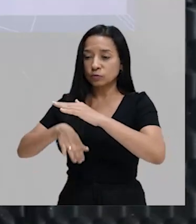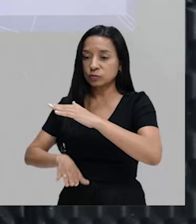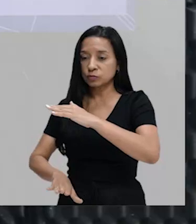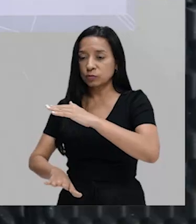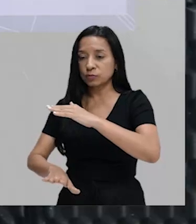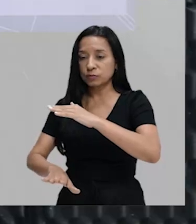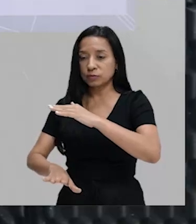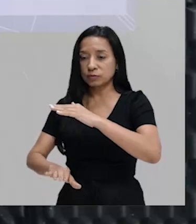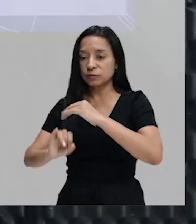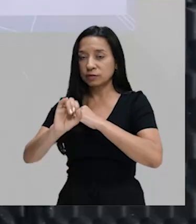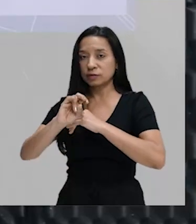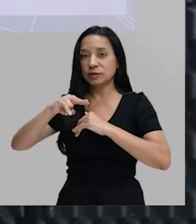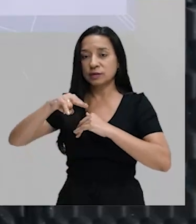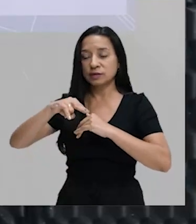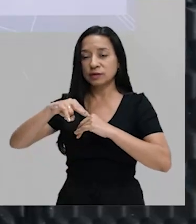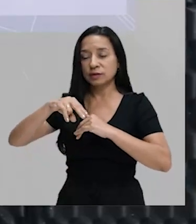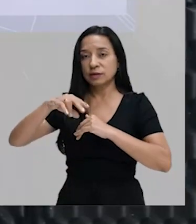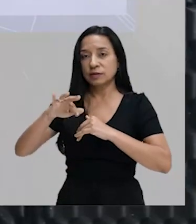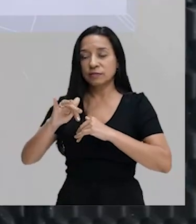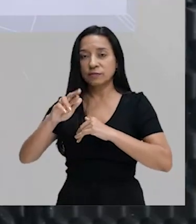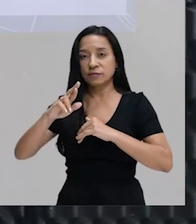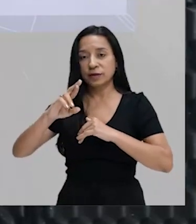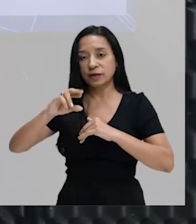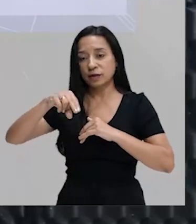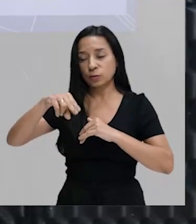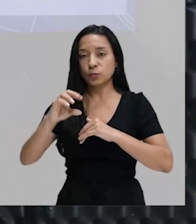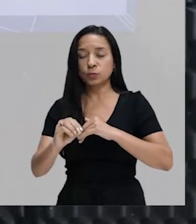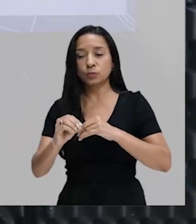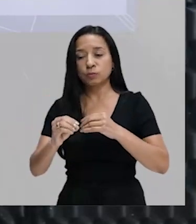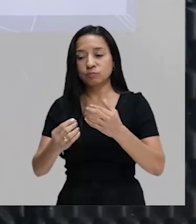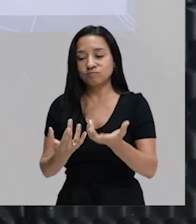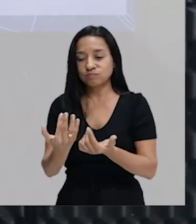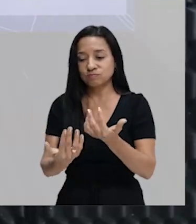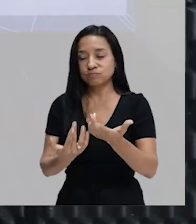como inferno. Então, céu, terra e inferno.